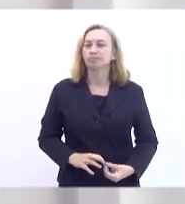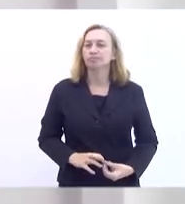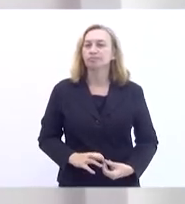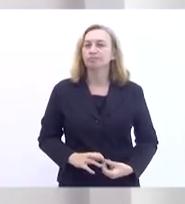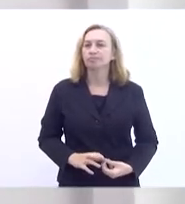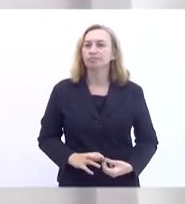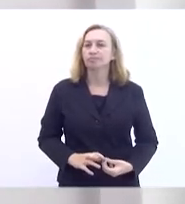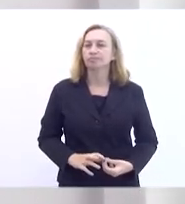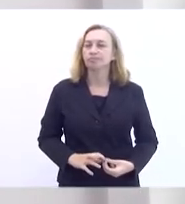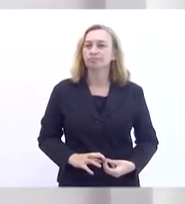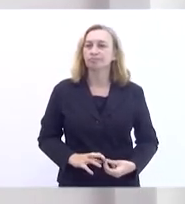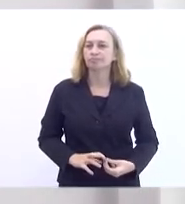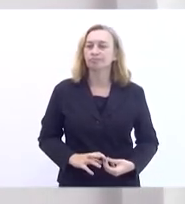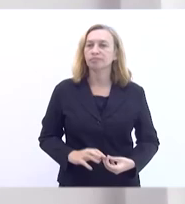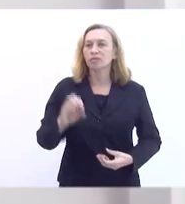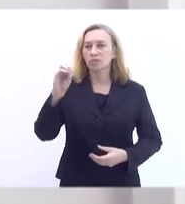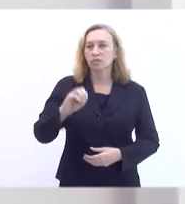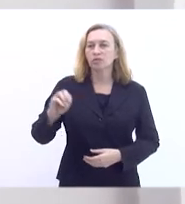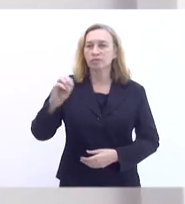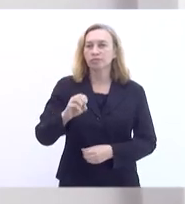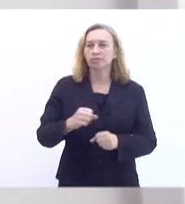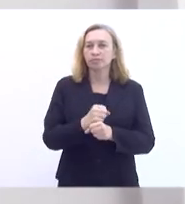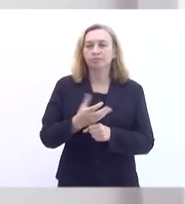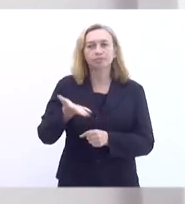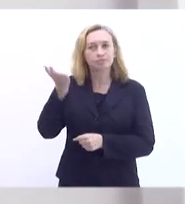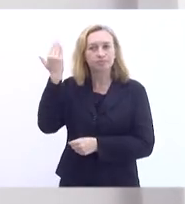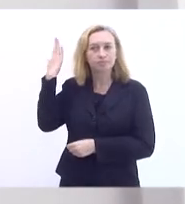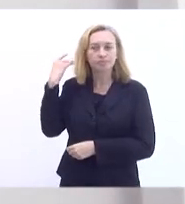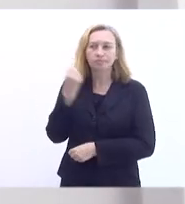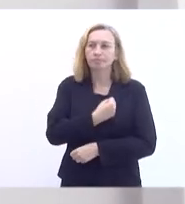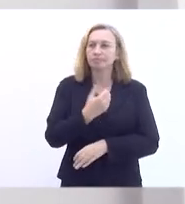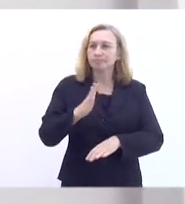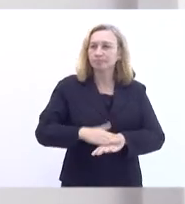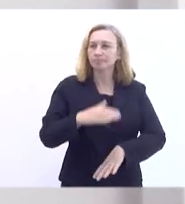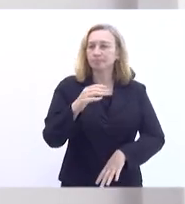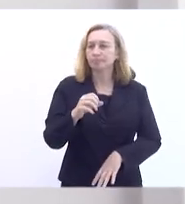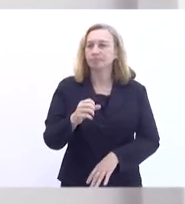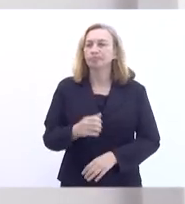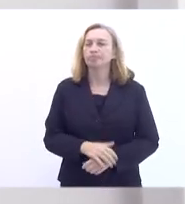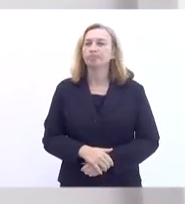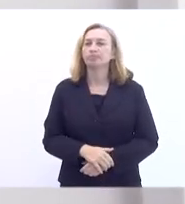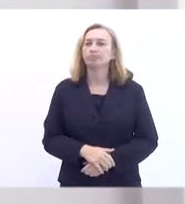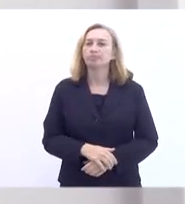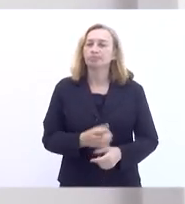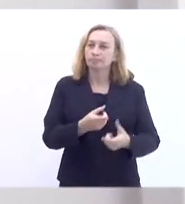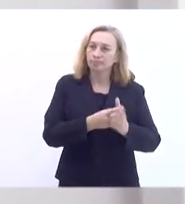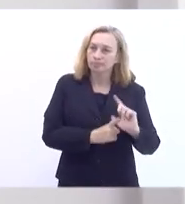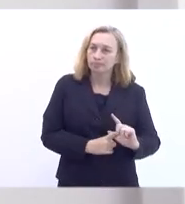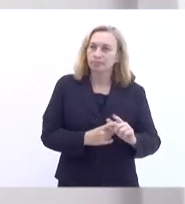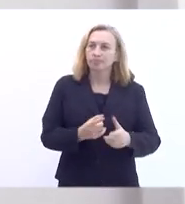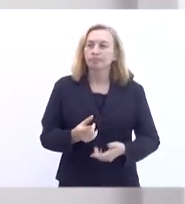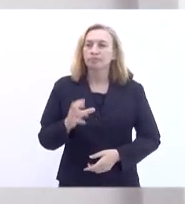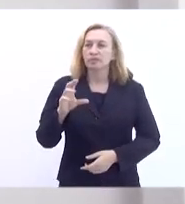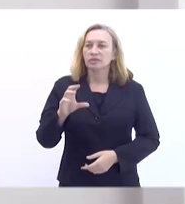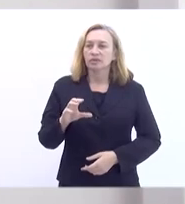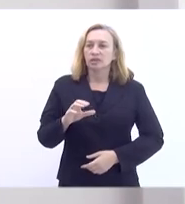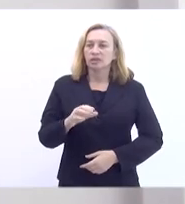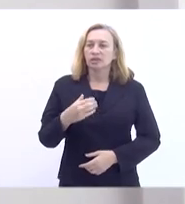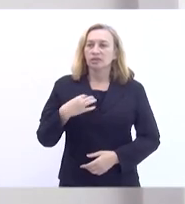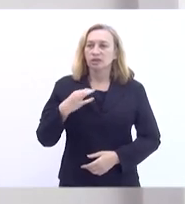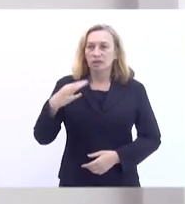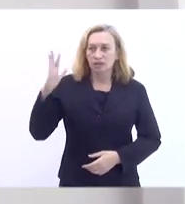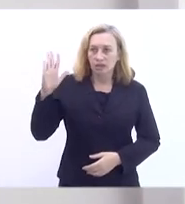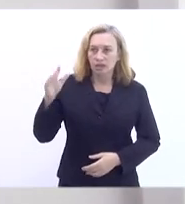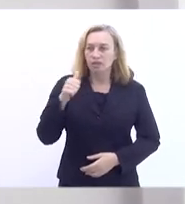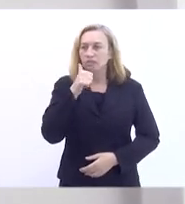nós viemos aqui em outubro do ano passado tínhamos um número maior de pendências as candidatas e